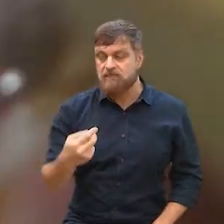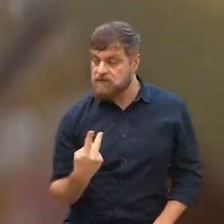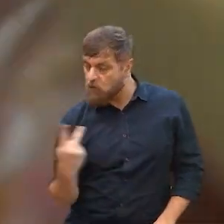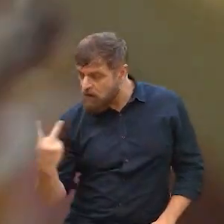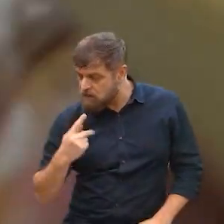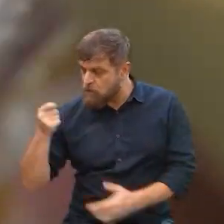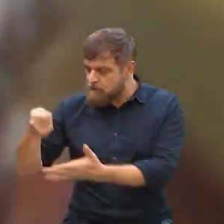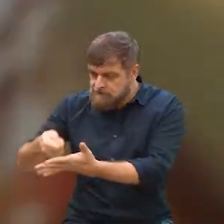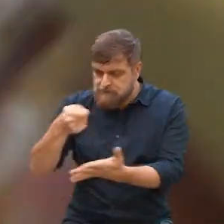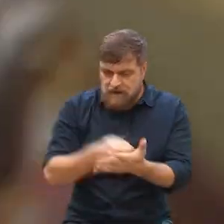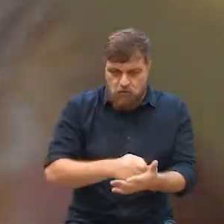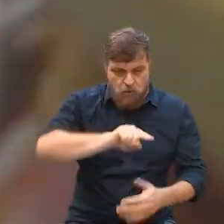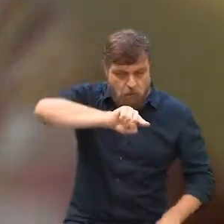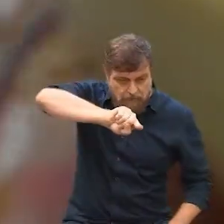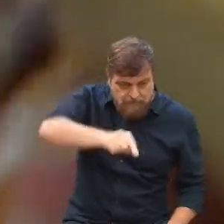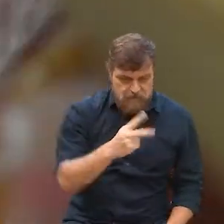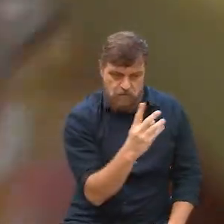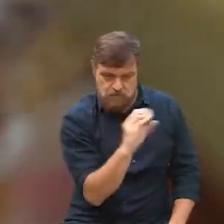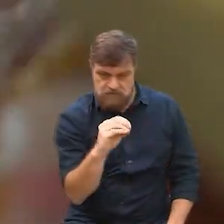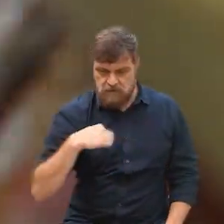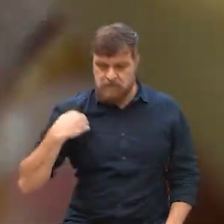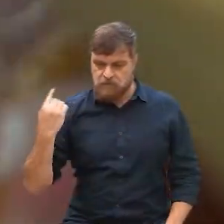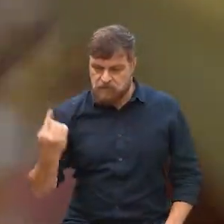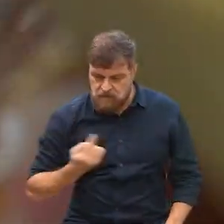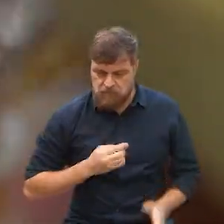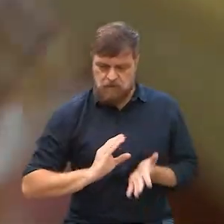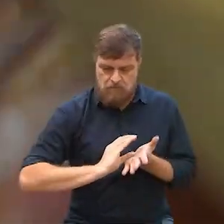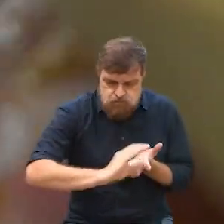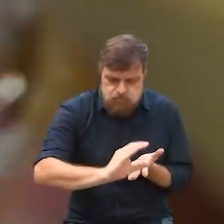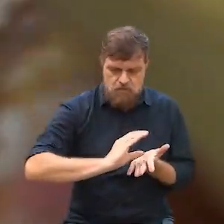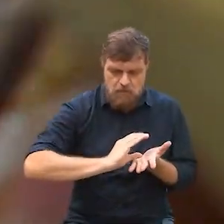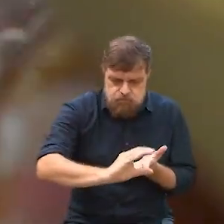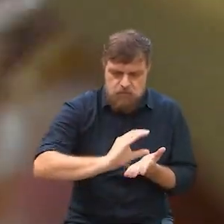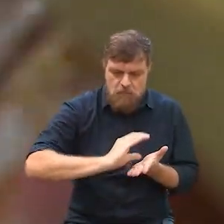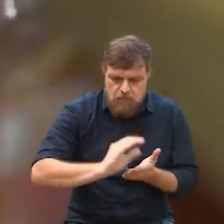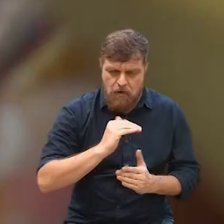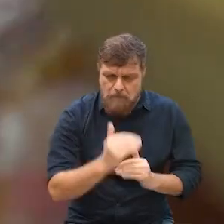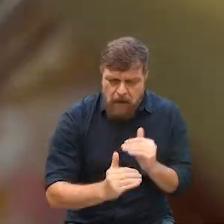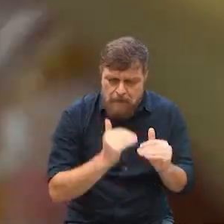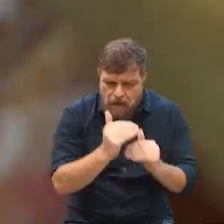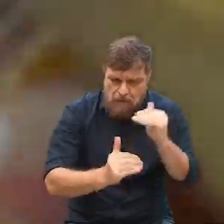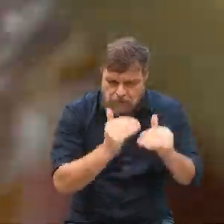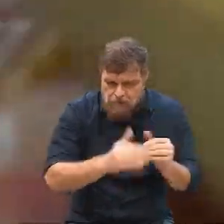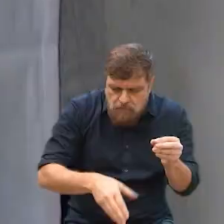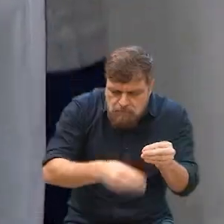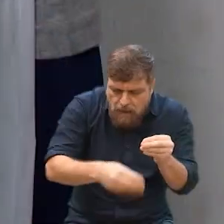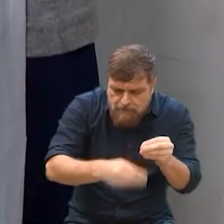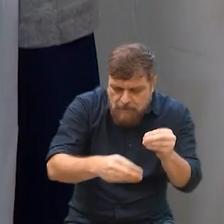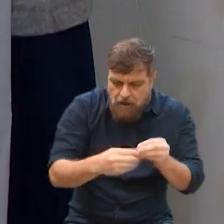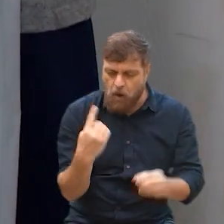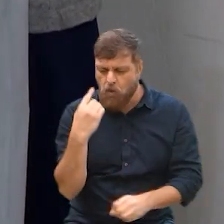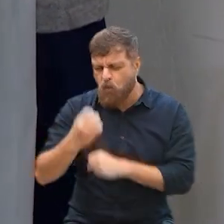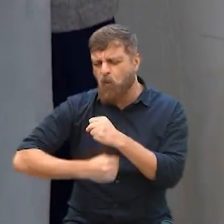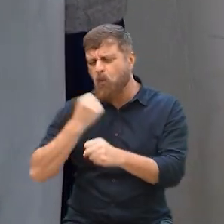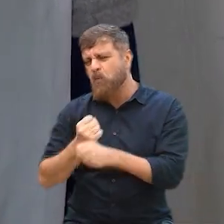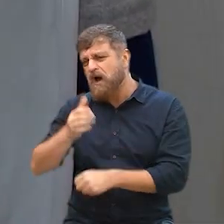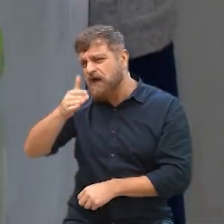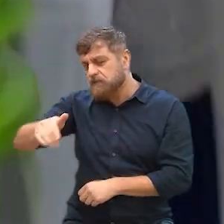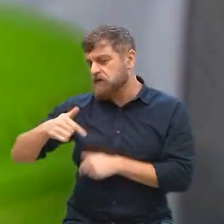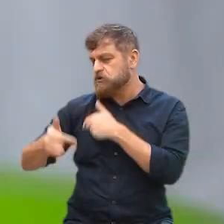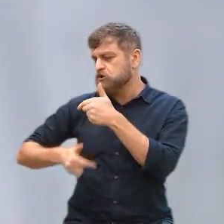longo do tempo, a gente foi reinvestindo, na verdade, né? A gente trabalhou durante um ano e meio, mais ou